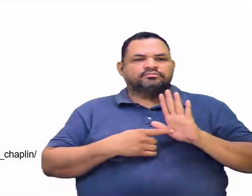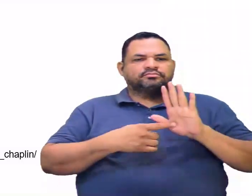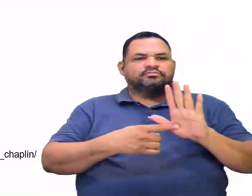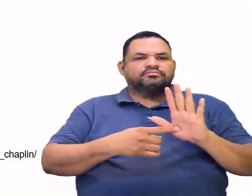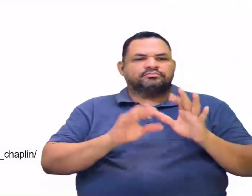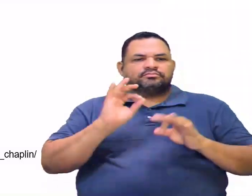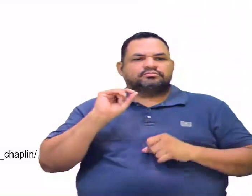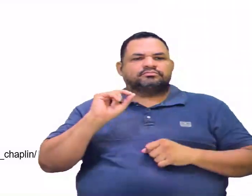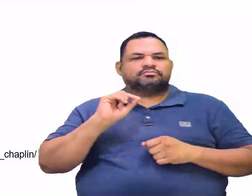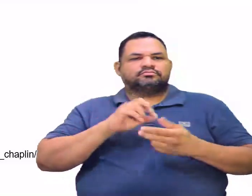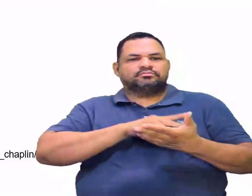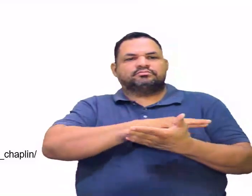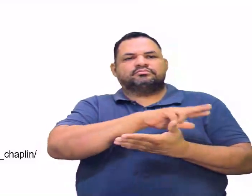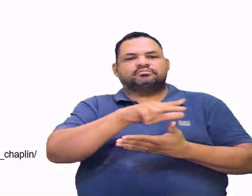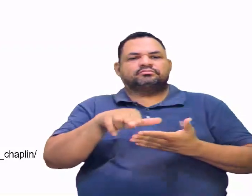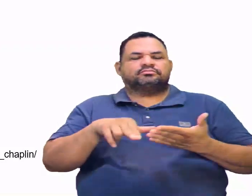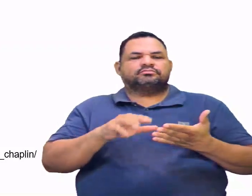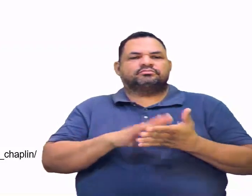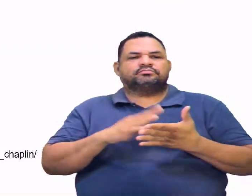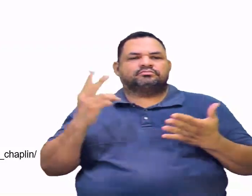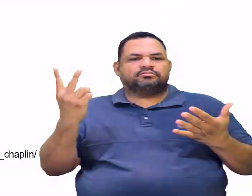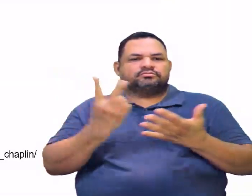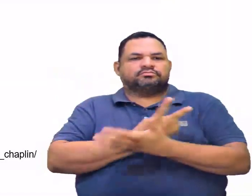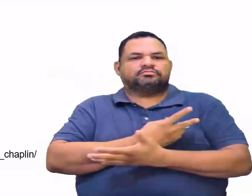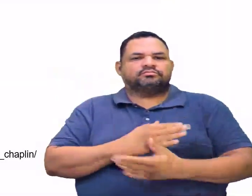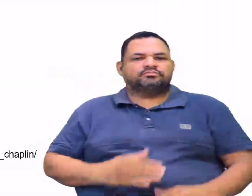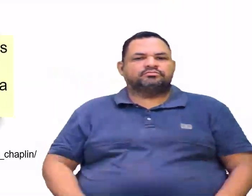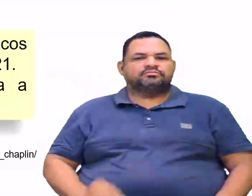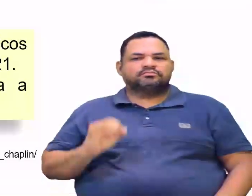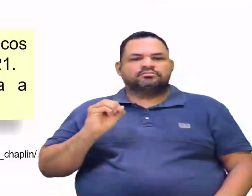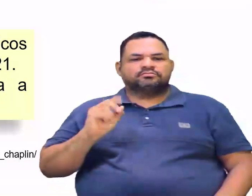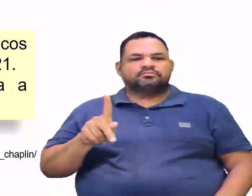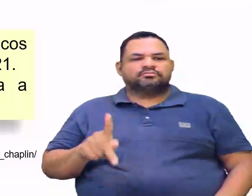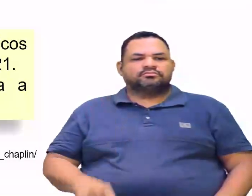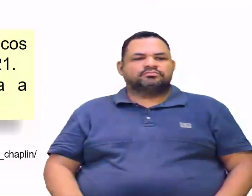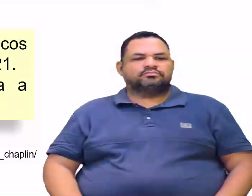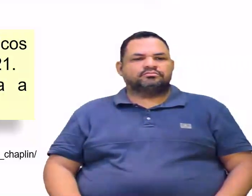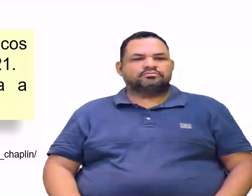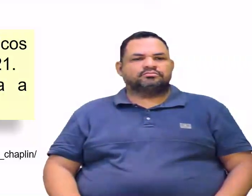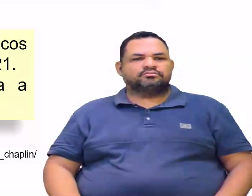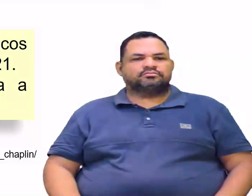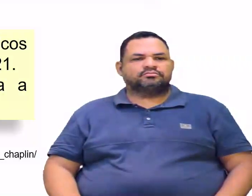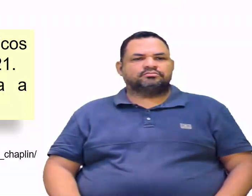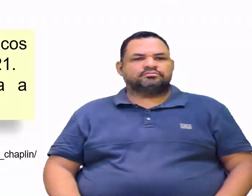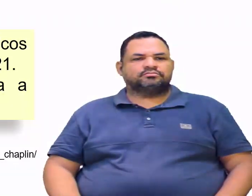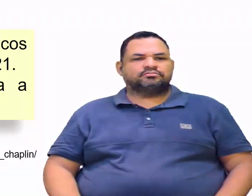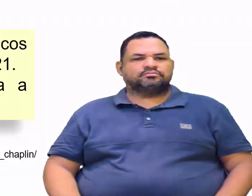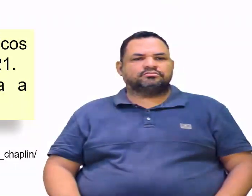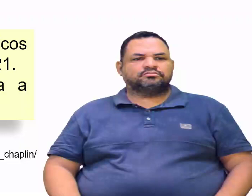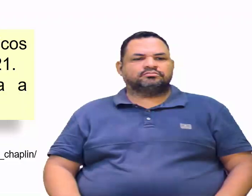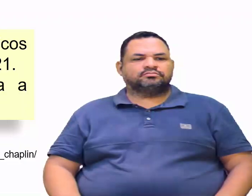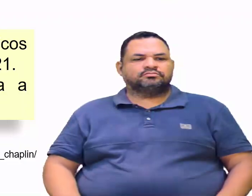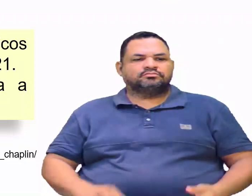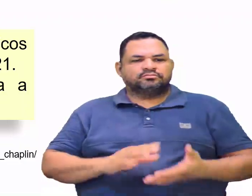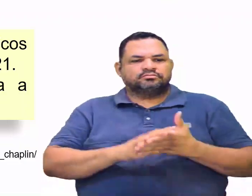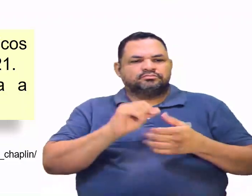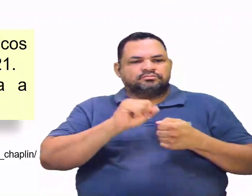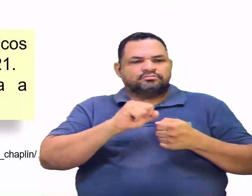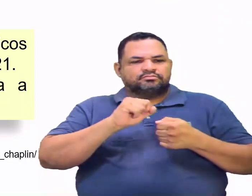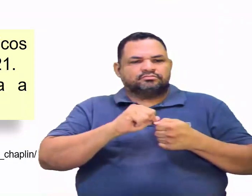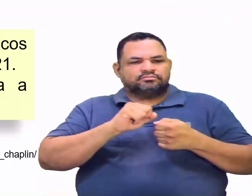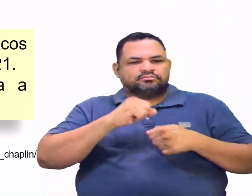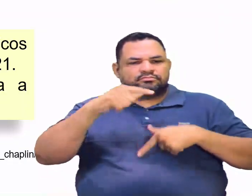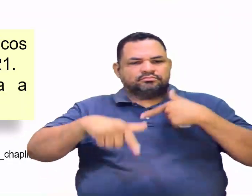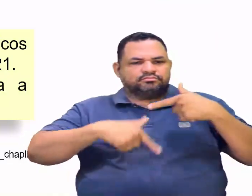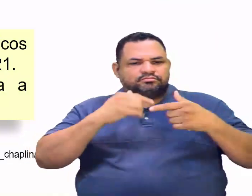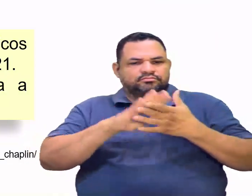demonstrar várias situações. Ok? Olha, ele produziu vários